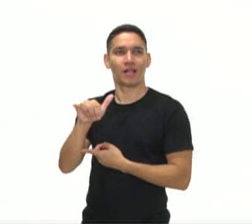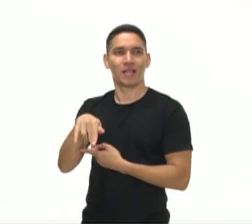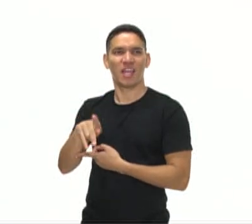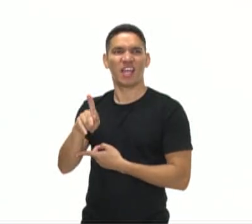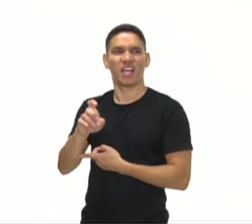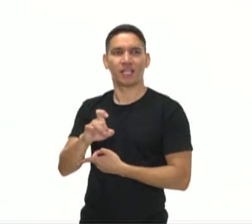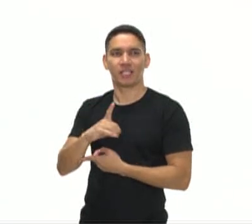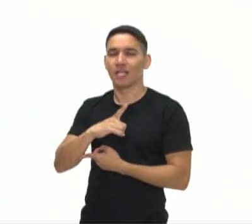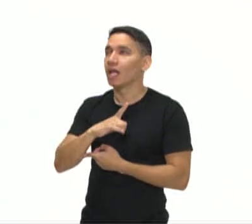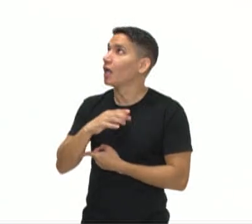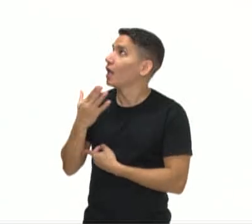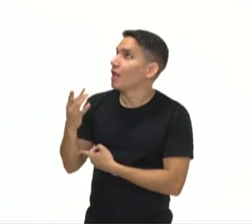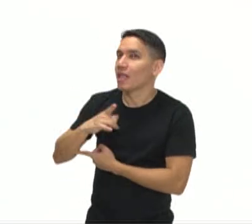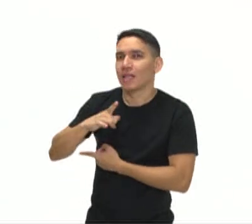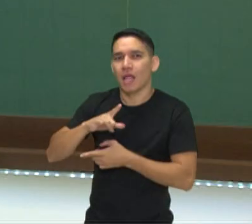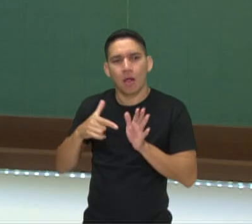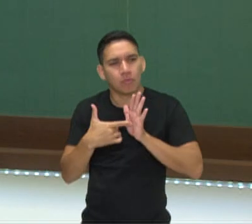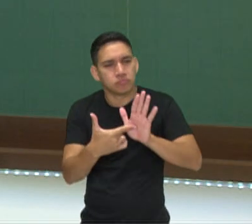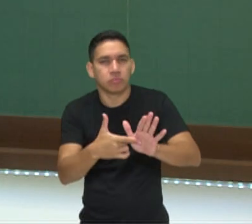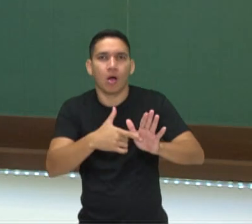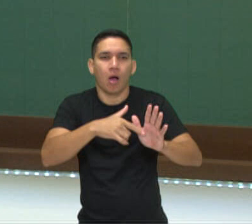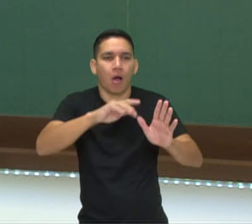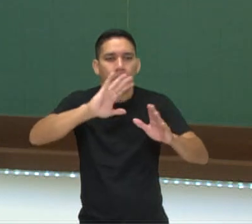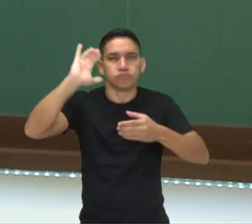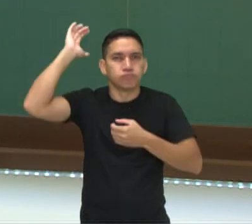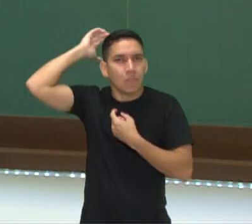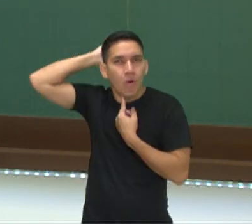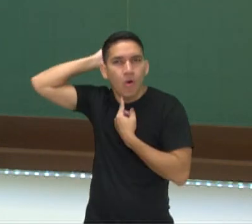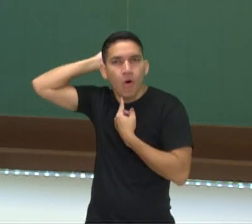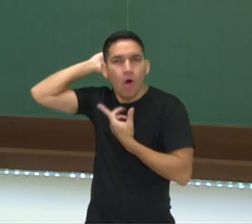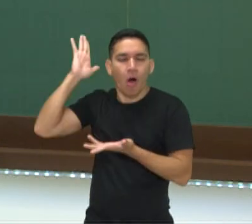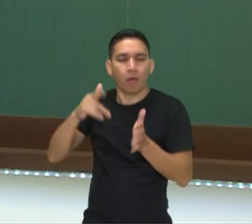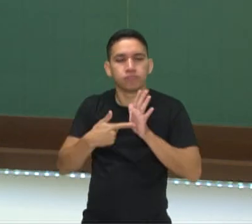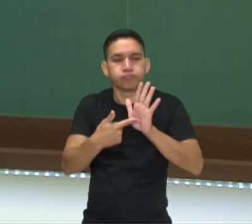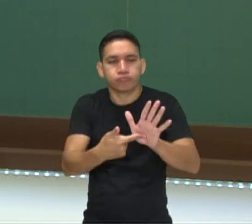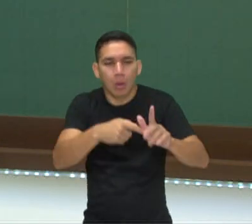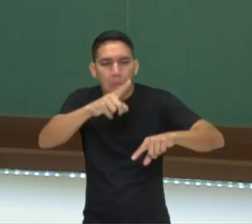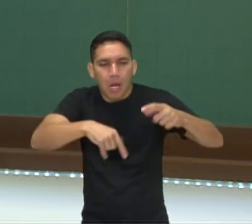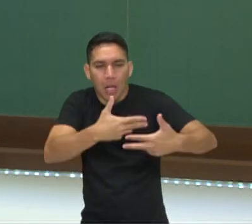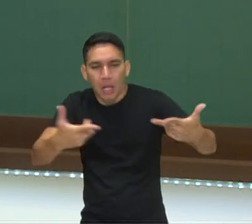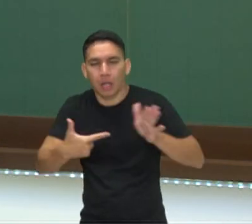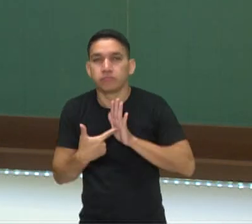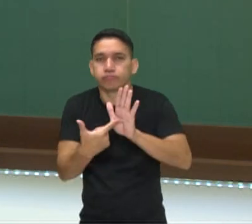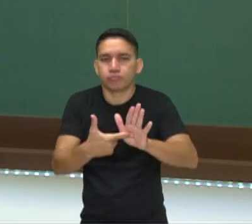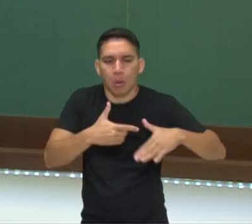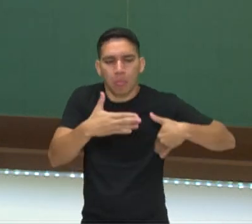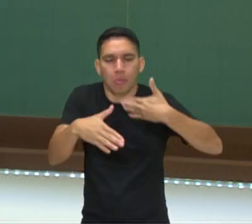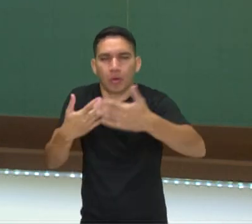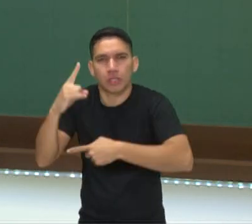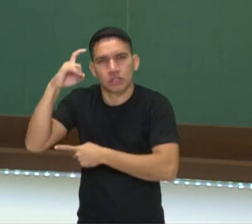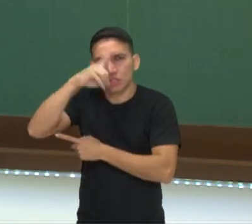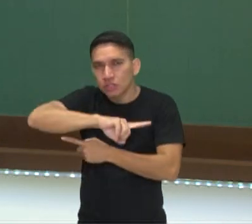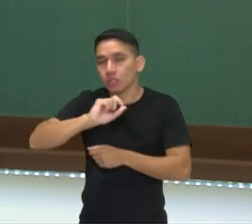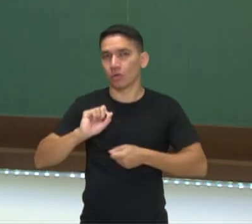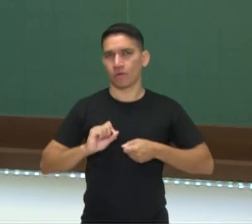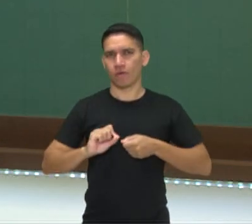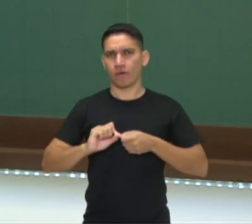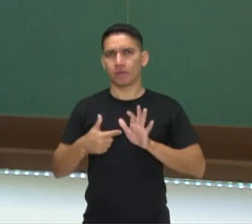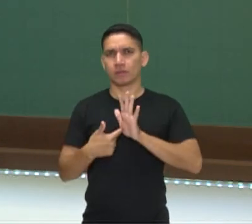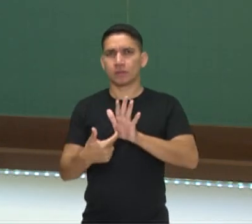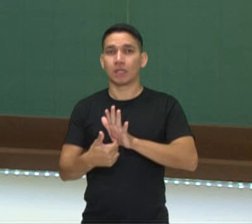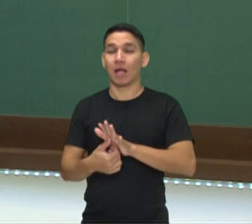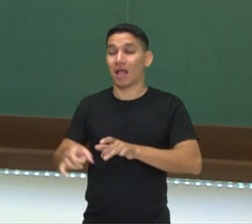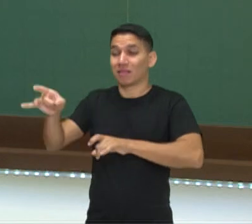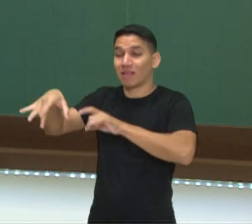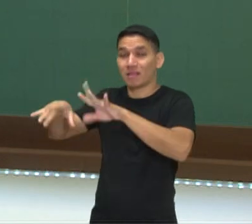monumentos sagrados. Um grupo de monges trouxe os materiais, isso num processo muito difícil, eles tiveram que deixar o